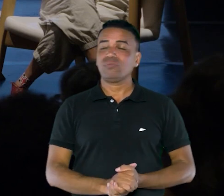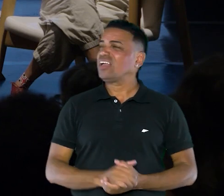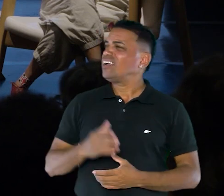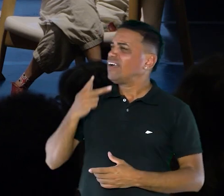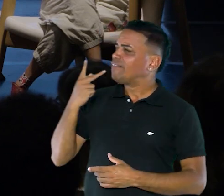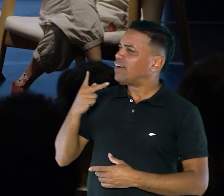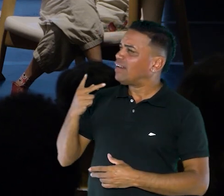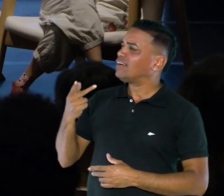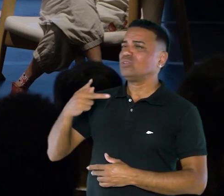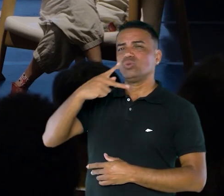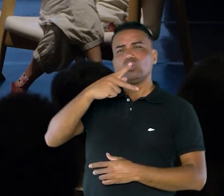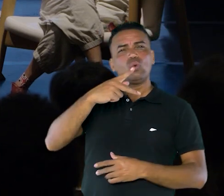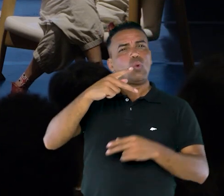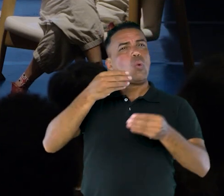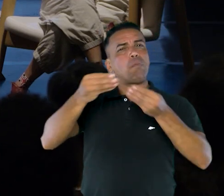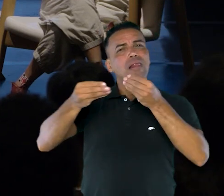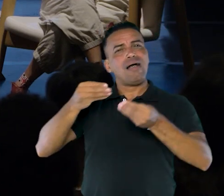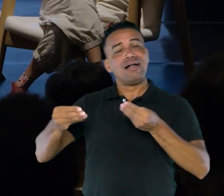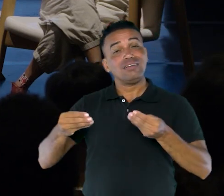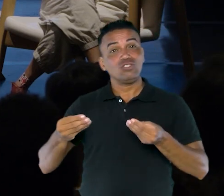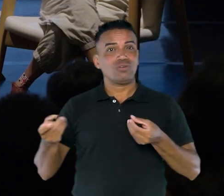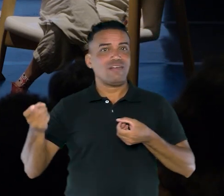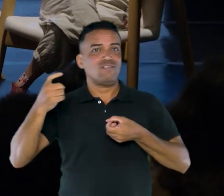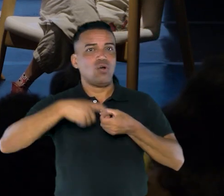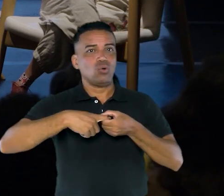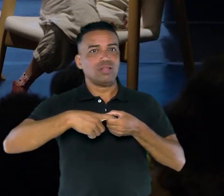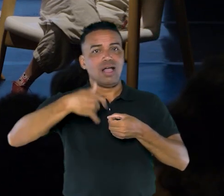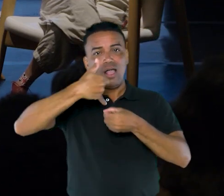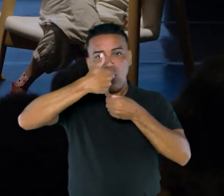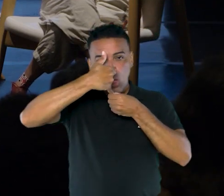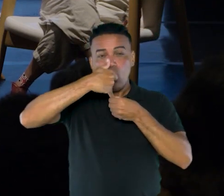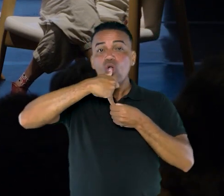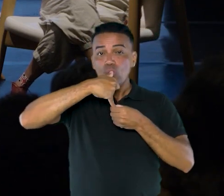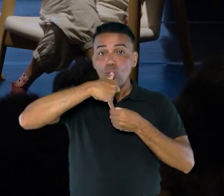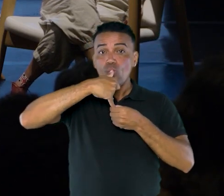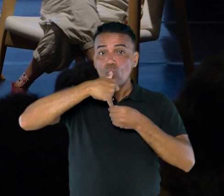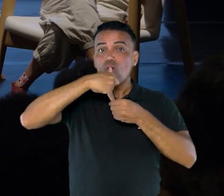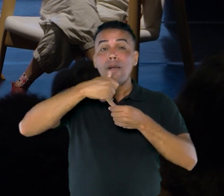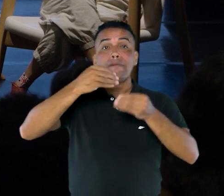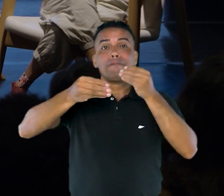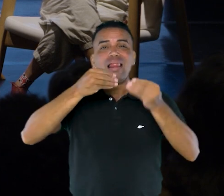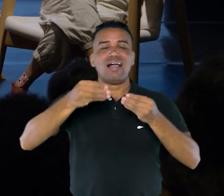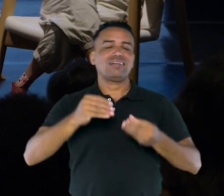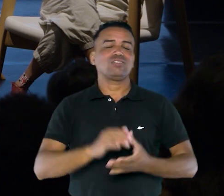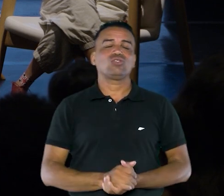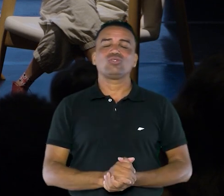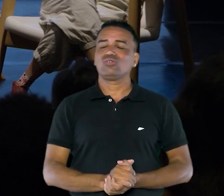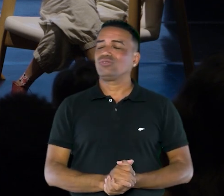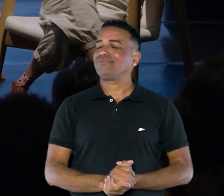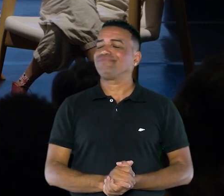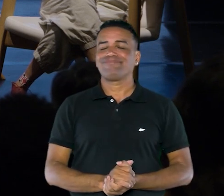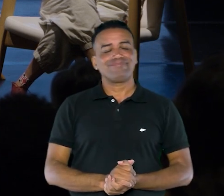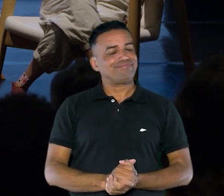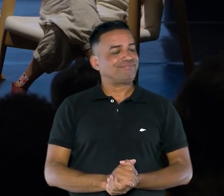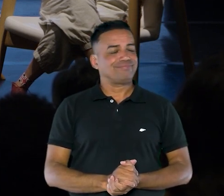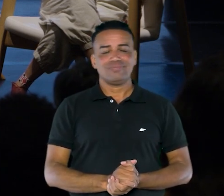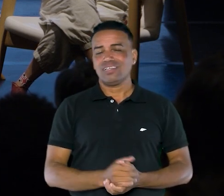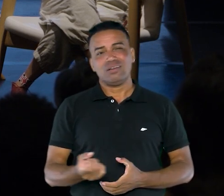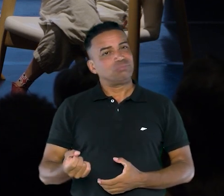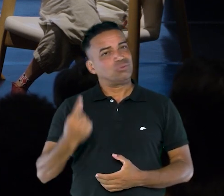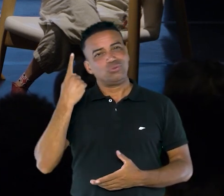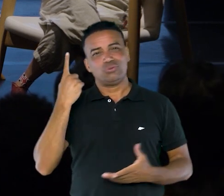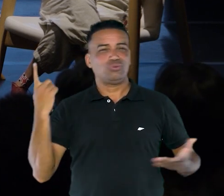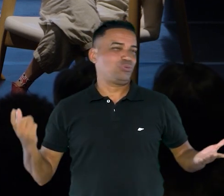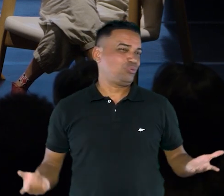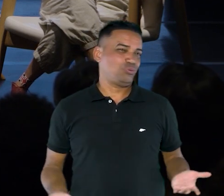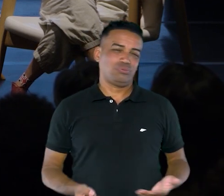Falando de plástico, eu lembrei do que o Trump quer voltar com os canudinhos de plástico. Falou de plástico, eu lembrei disso, gente. É uma sequência de tragédia,